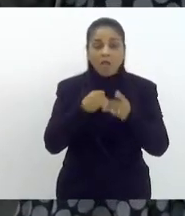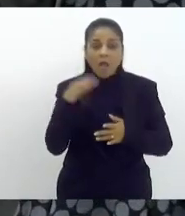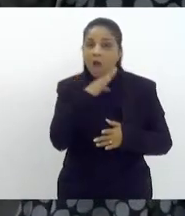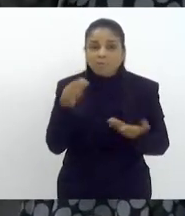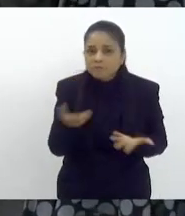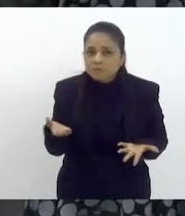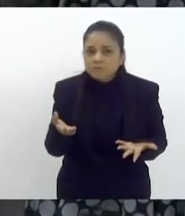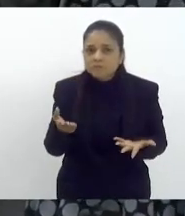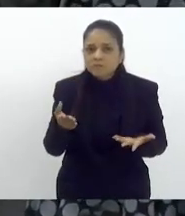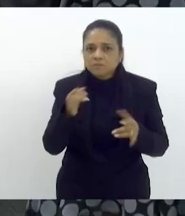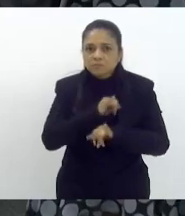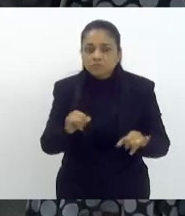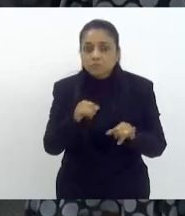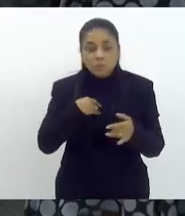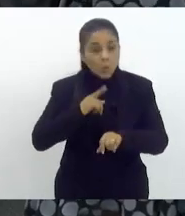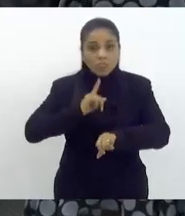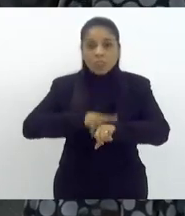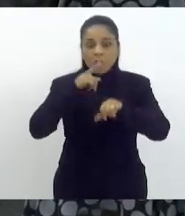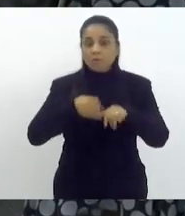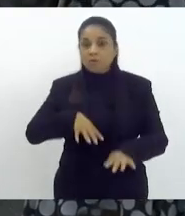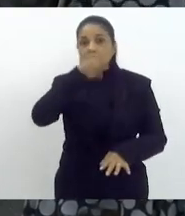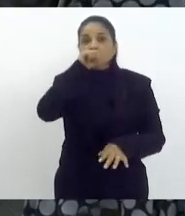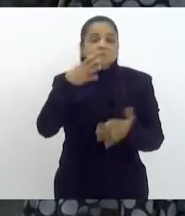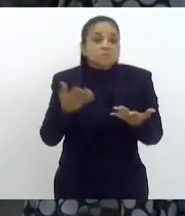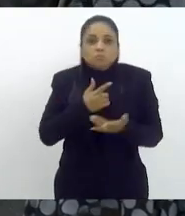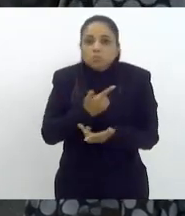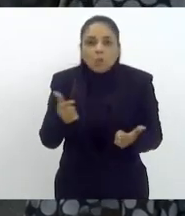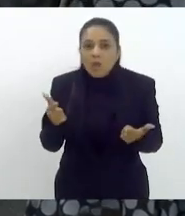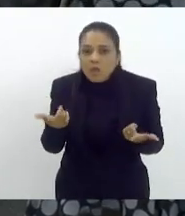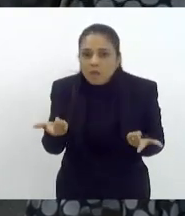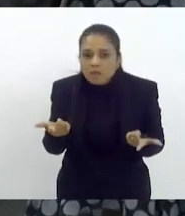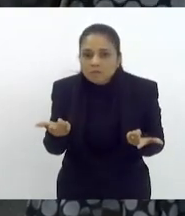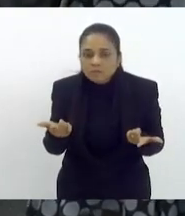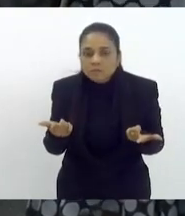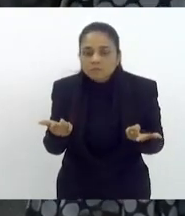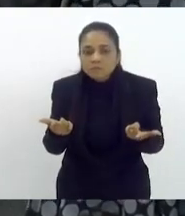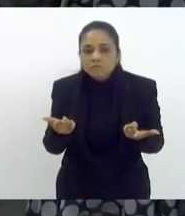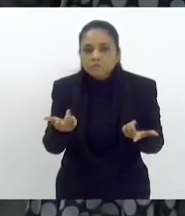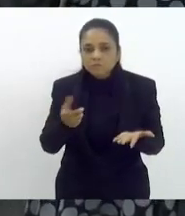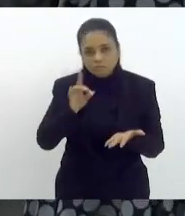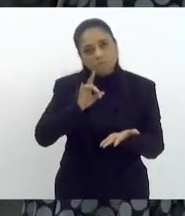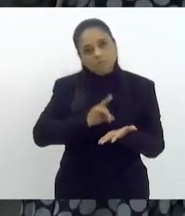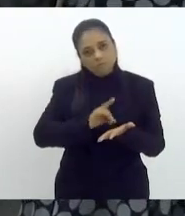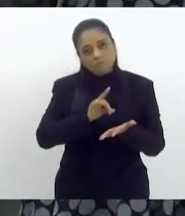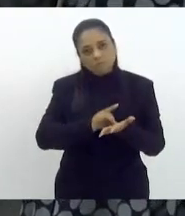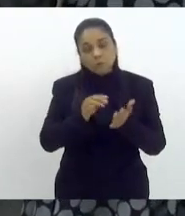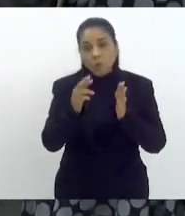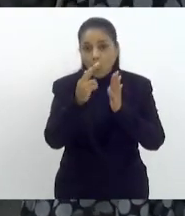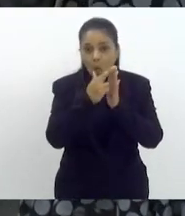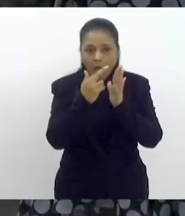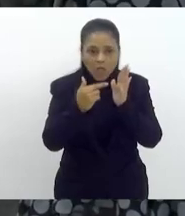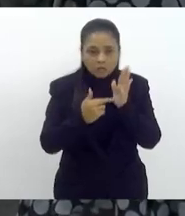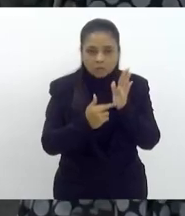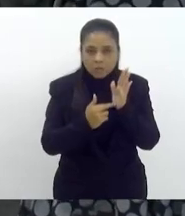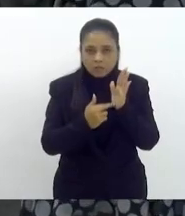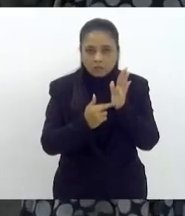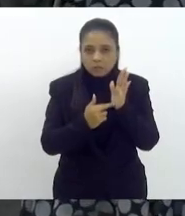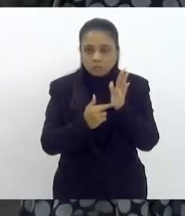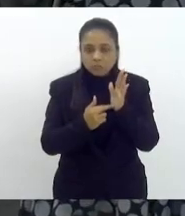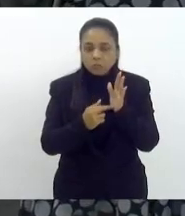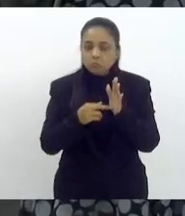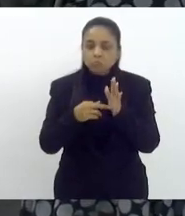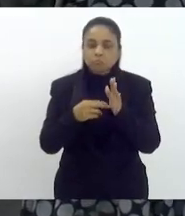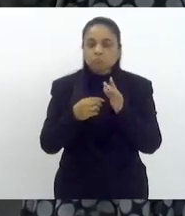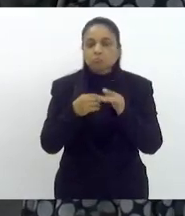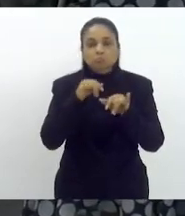estão você não tem tempo de respirar e de fato o Regimento não diz que eu tenho que ficar com a boca aqui no